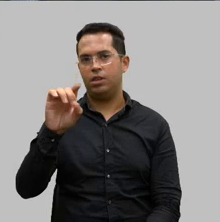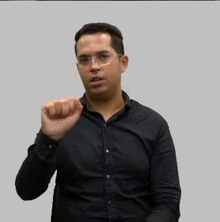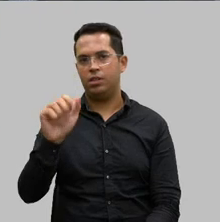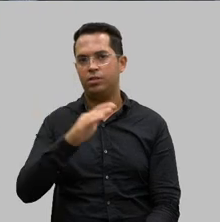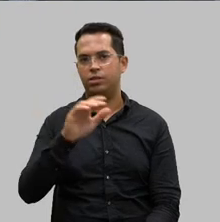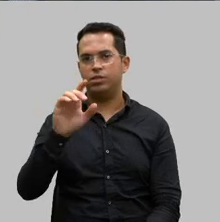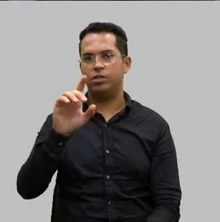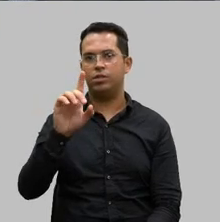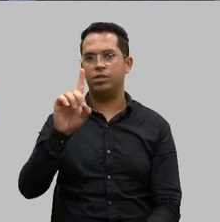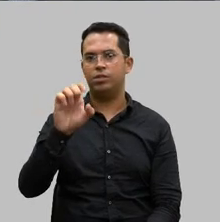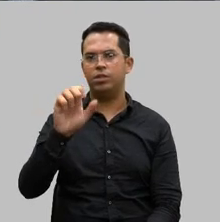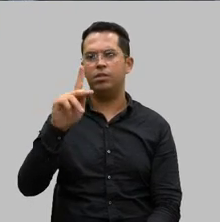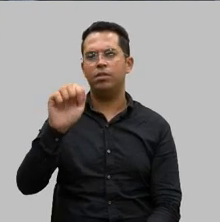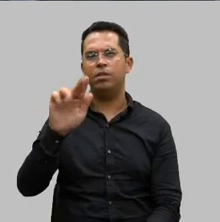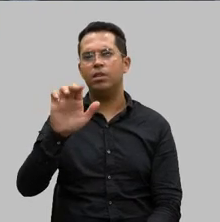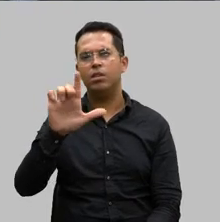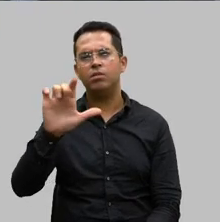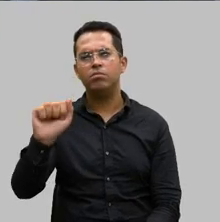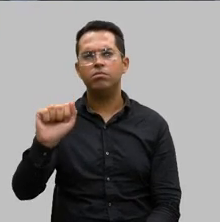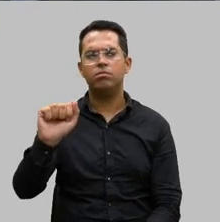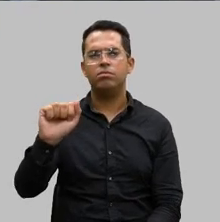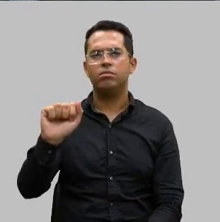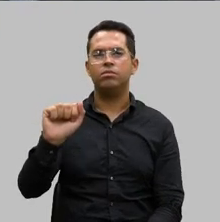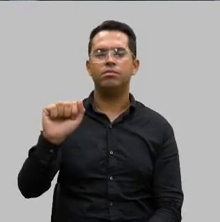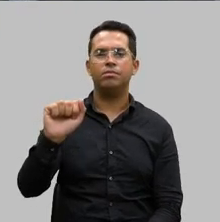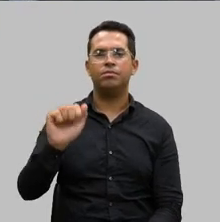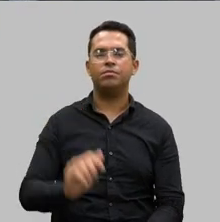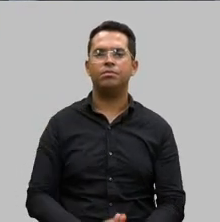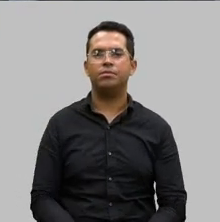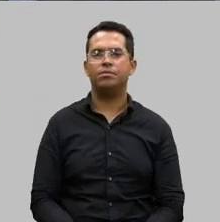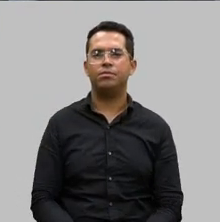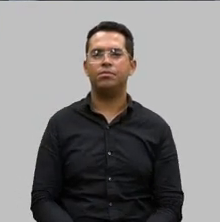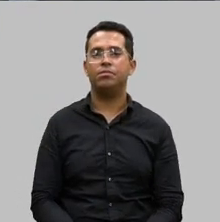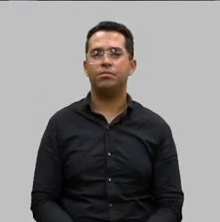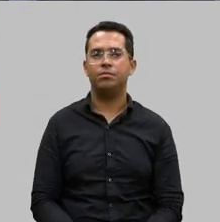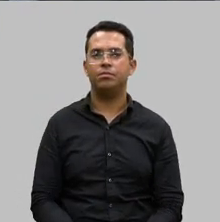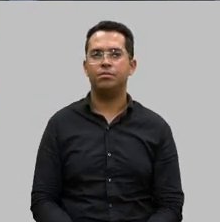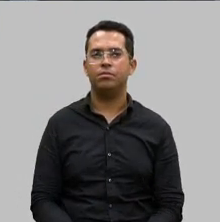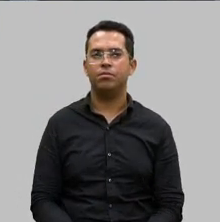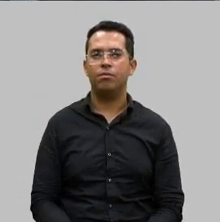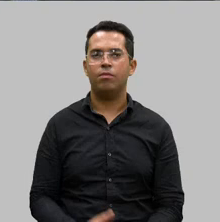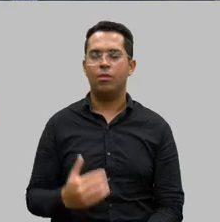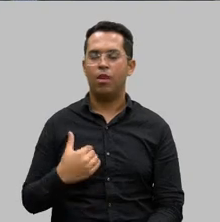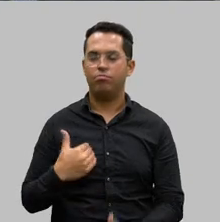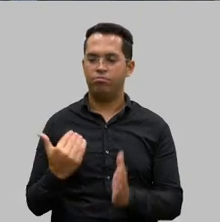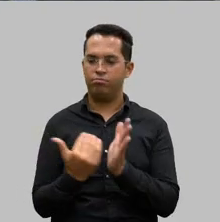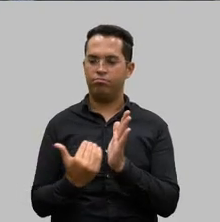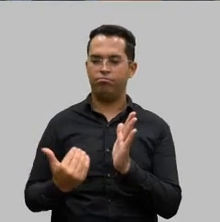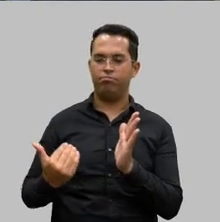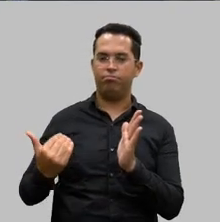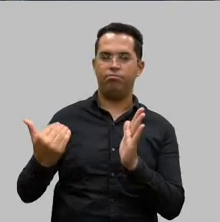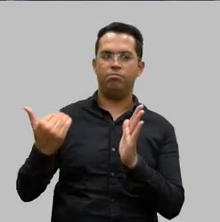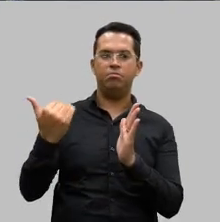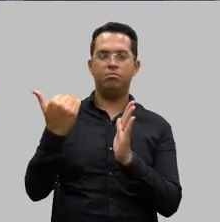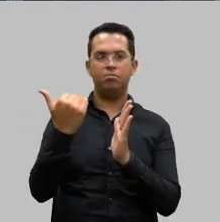lá com raras exceções raríssimas exceções ele rende ele cresce é impressionante com pouco recurso